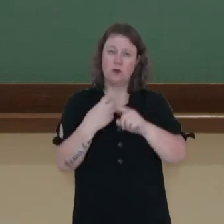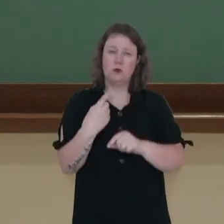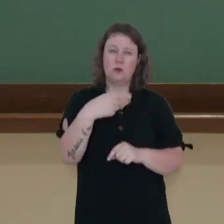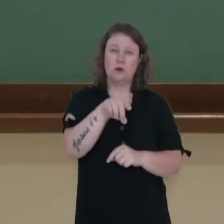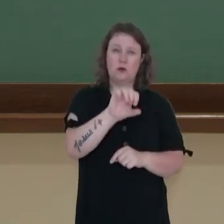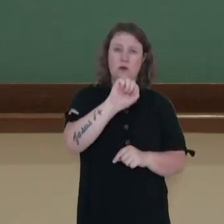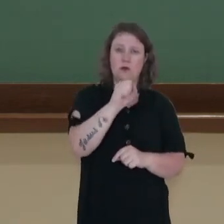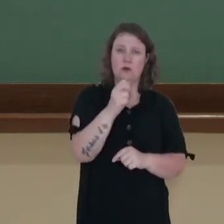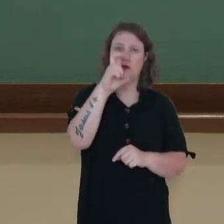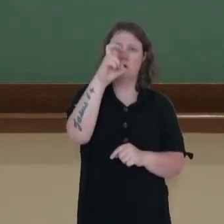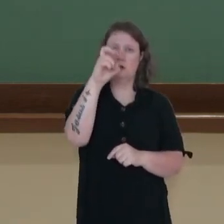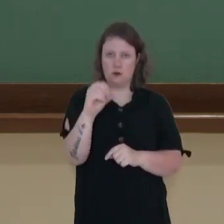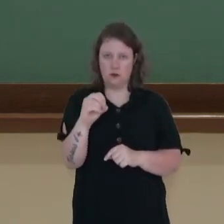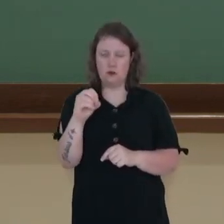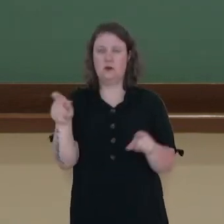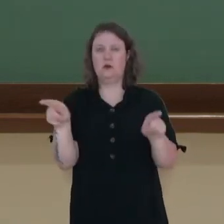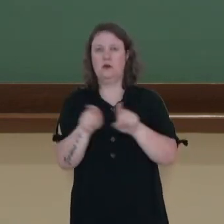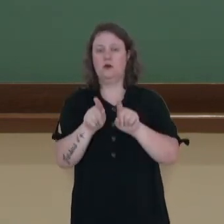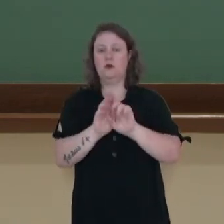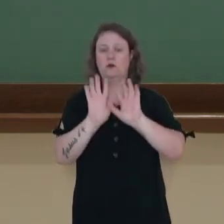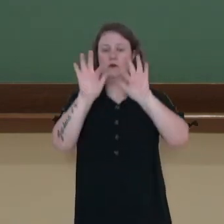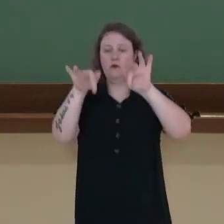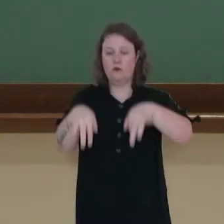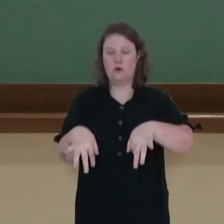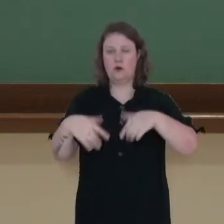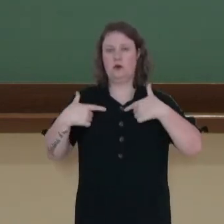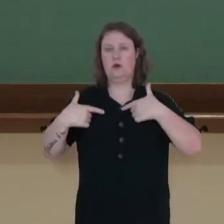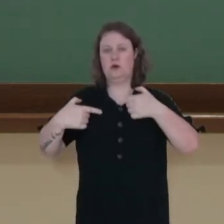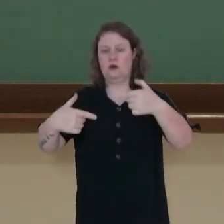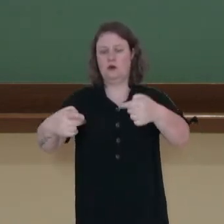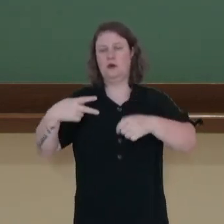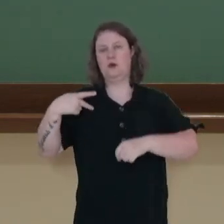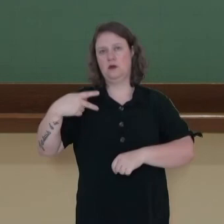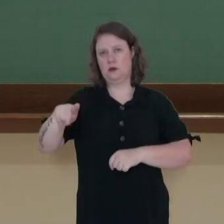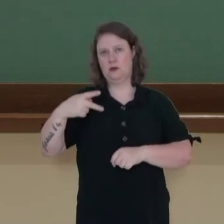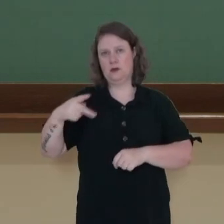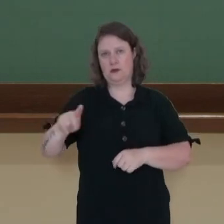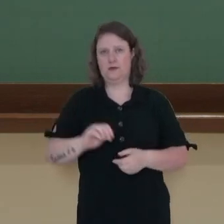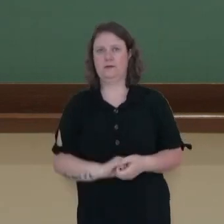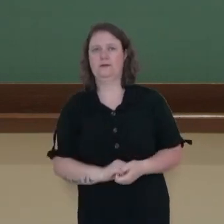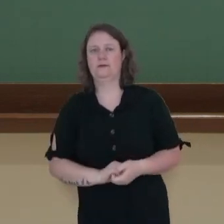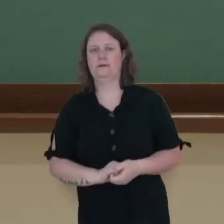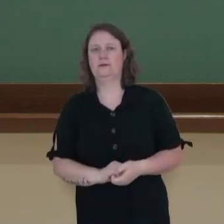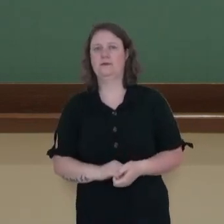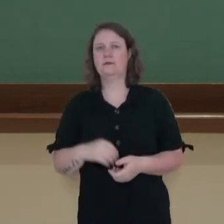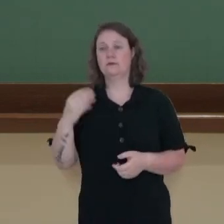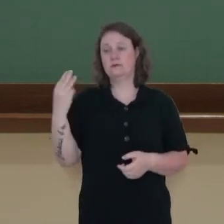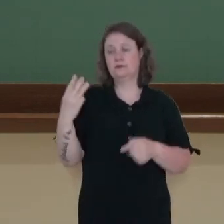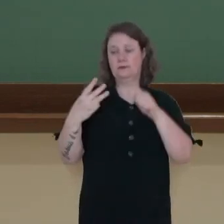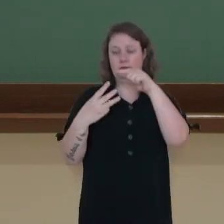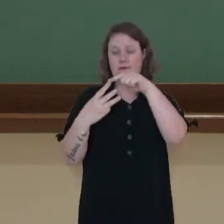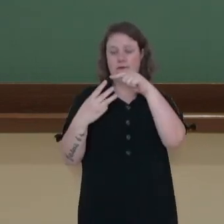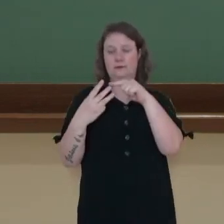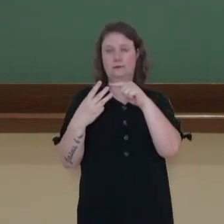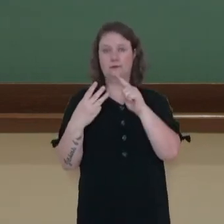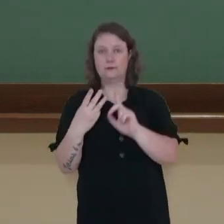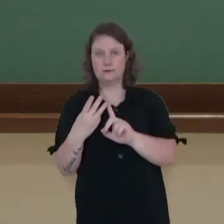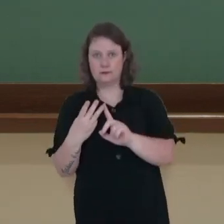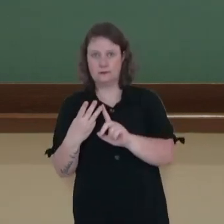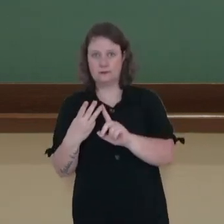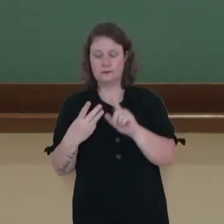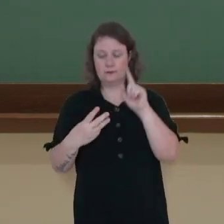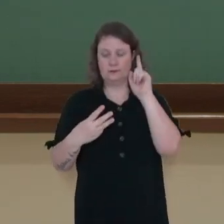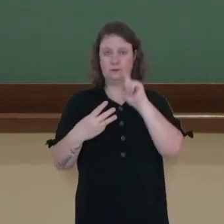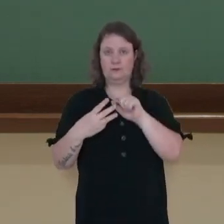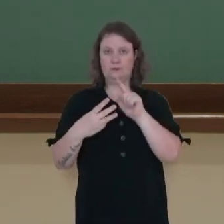se fortalece pós o fim da Guerra do Paraguai em 1870, com três vertentes, né? A primeira dela